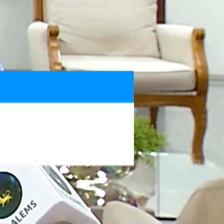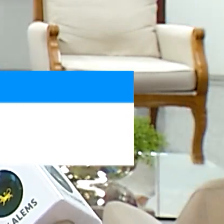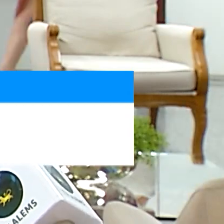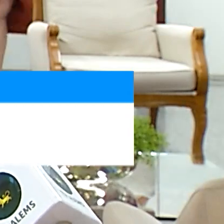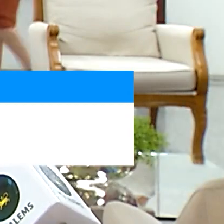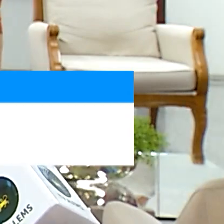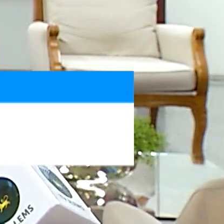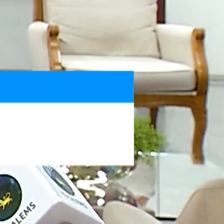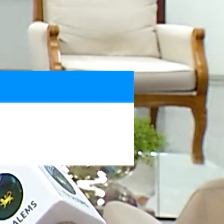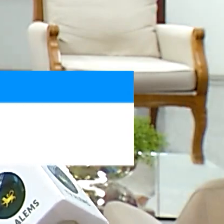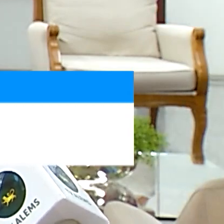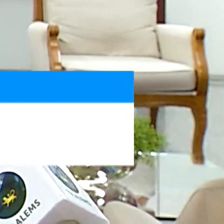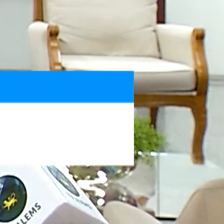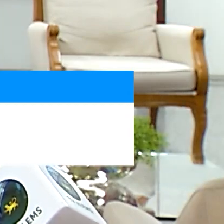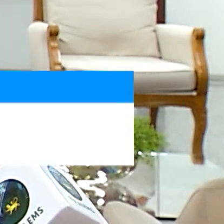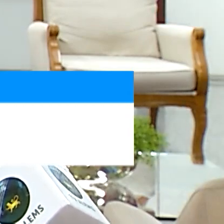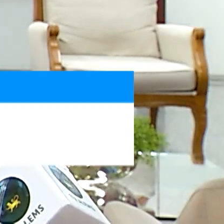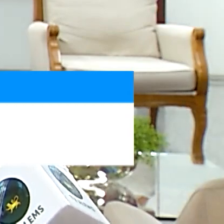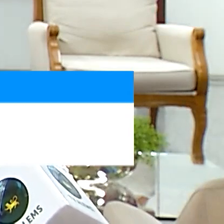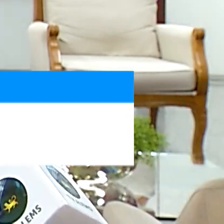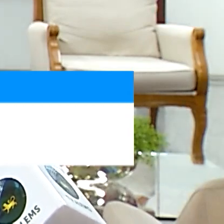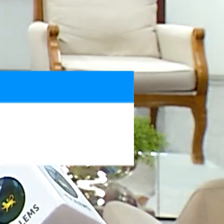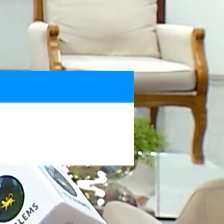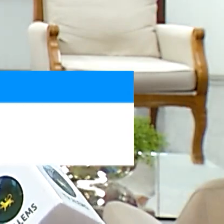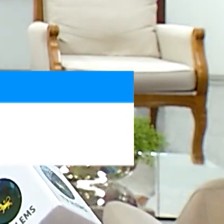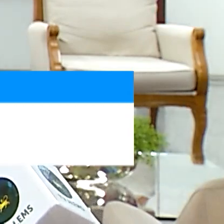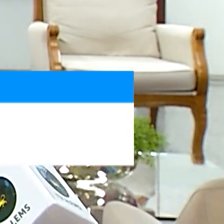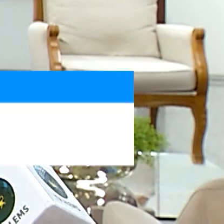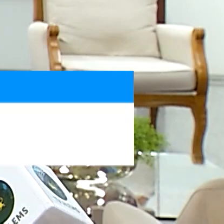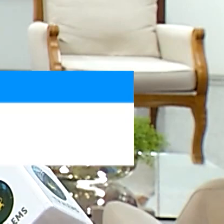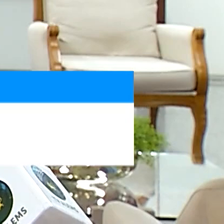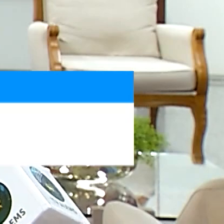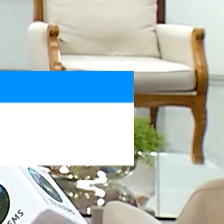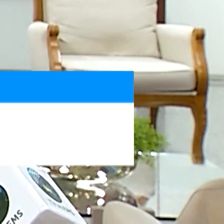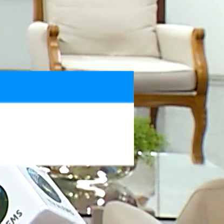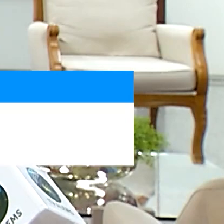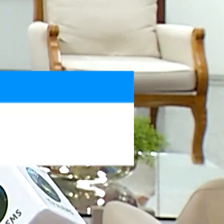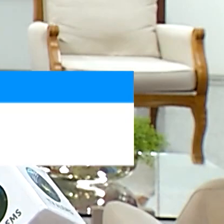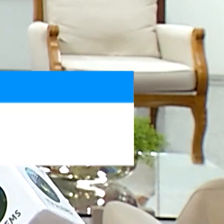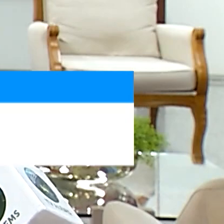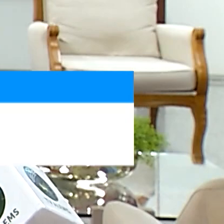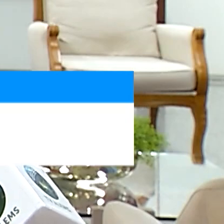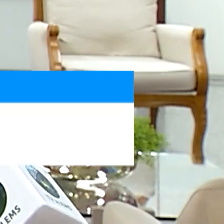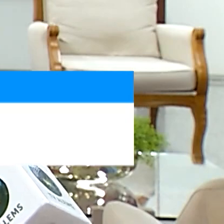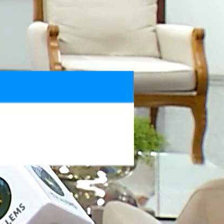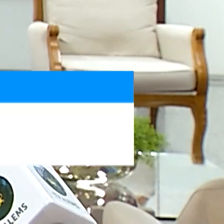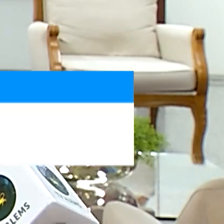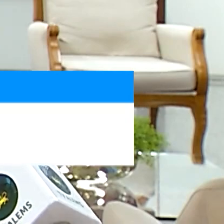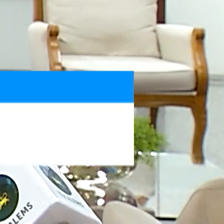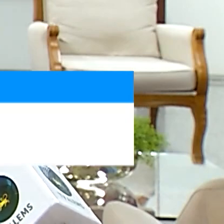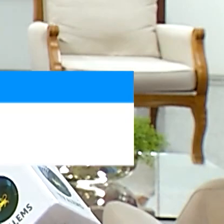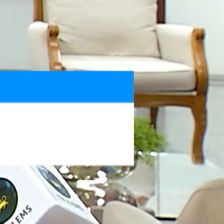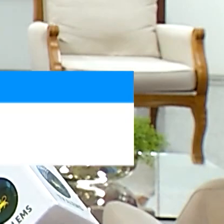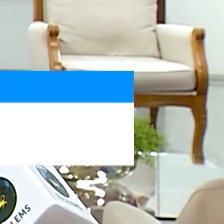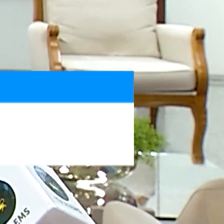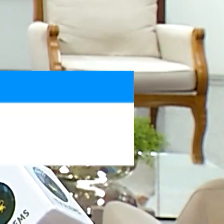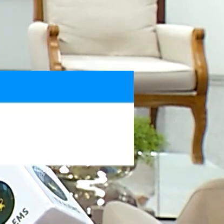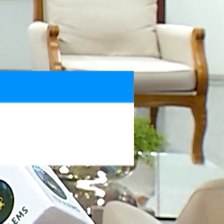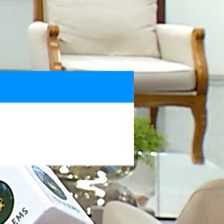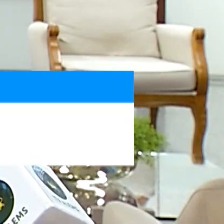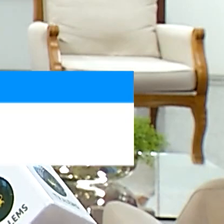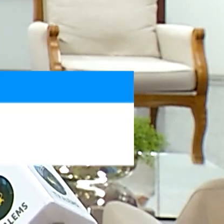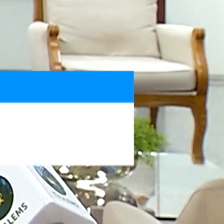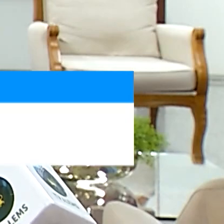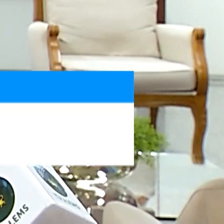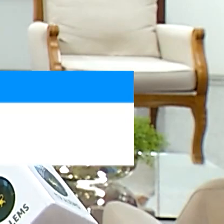uma grande harmonia entre as instituições do nosso Estado. Eu acho que o grande sucesso do governador Reinaldo Azambuja foi exatamente a grande